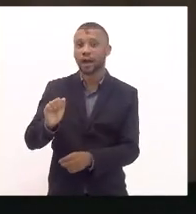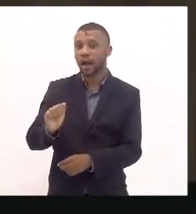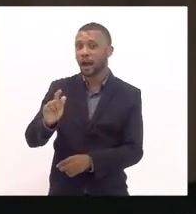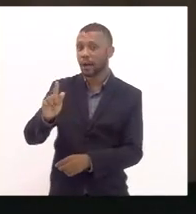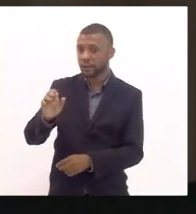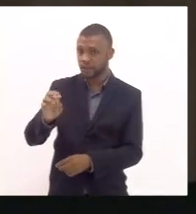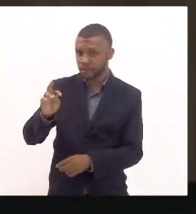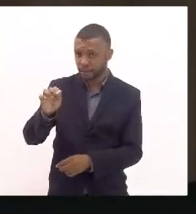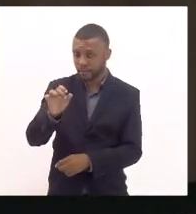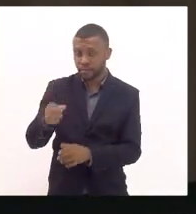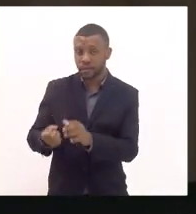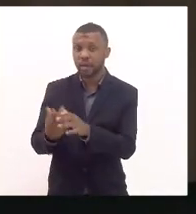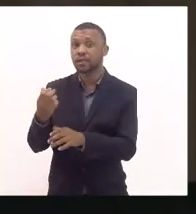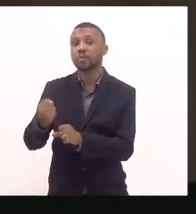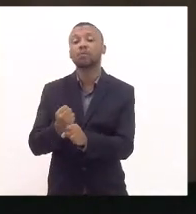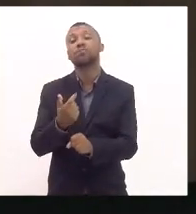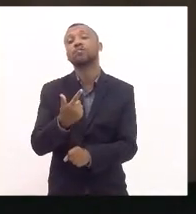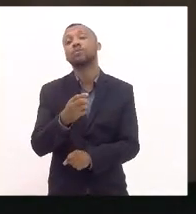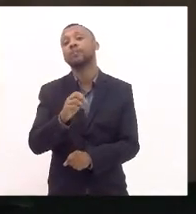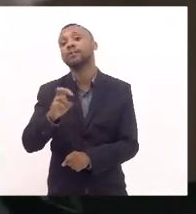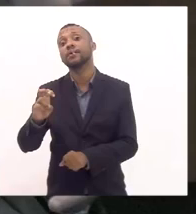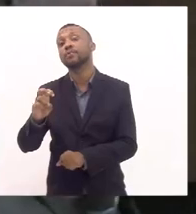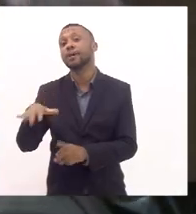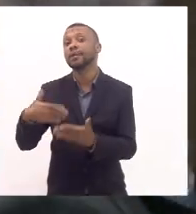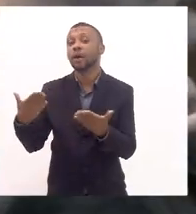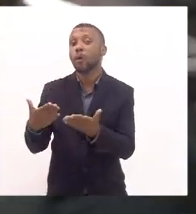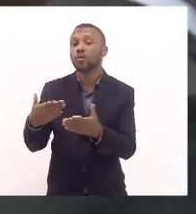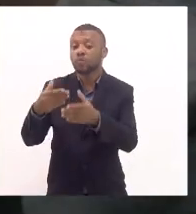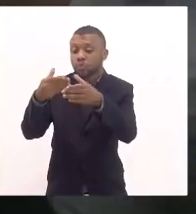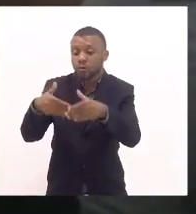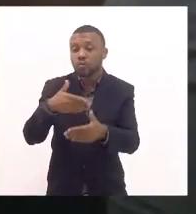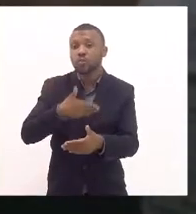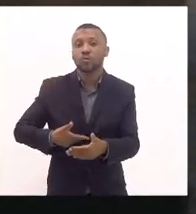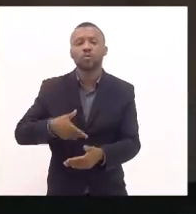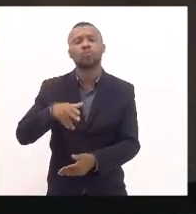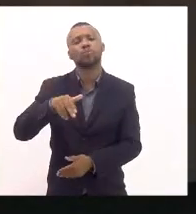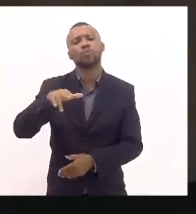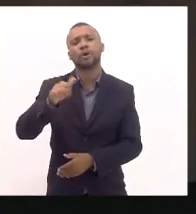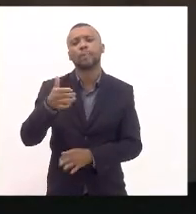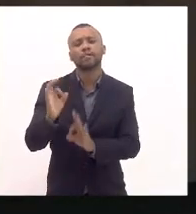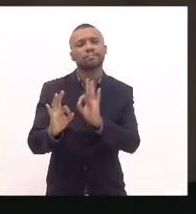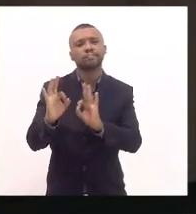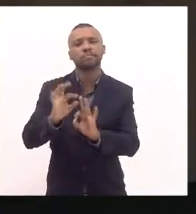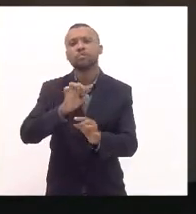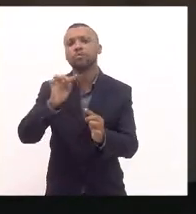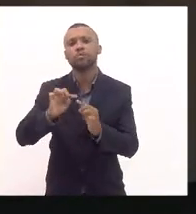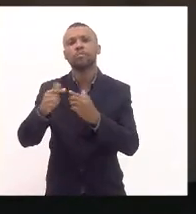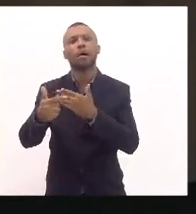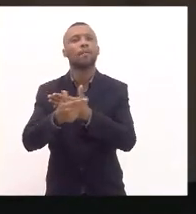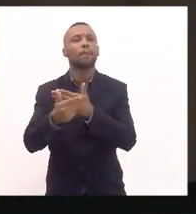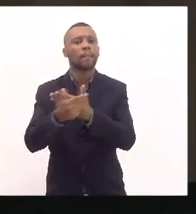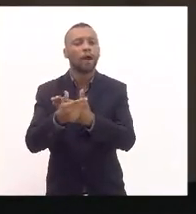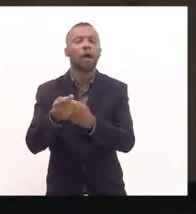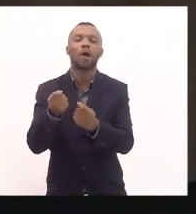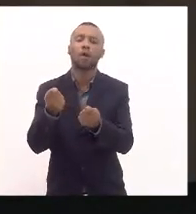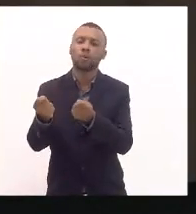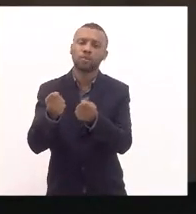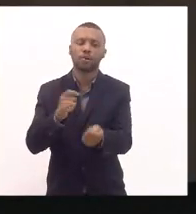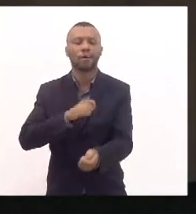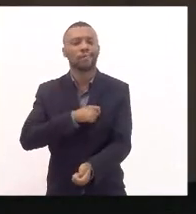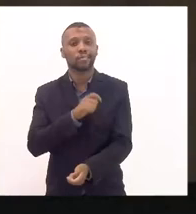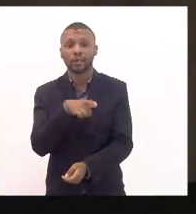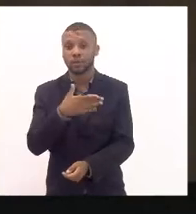e até hoje nunca realizou um concurso público para se estruturar para cumprir o seu papel regulador e fiscalizador